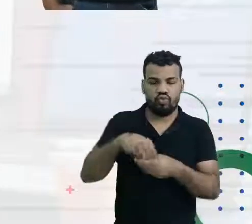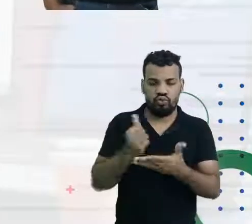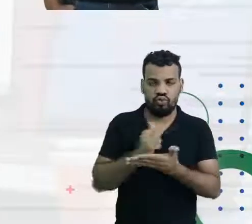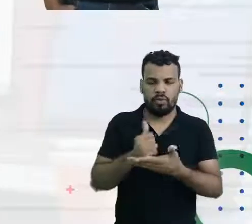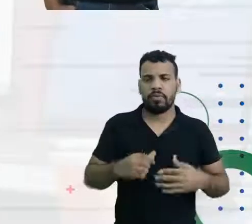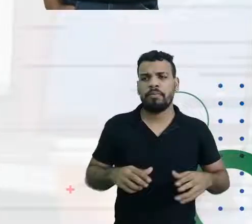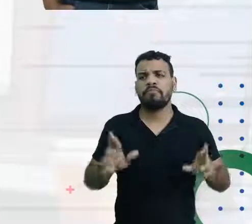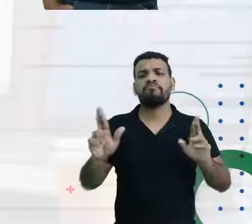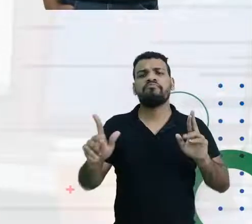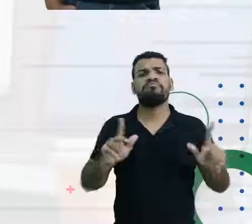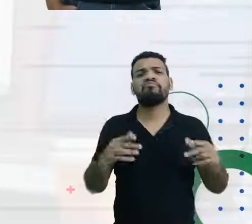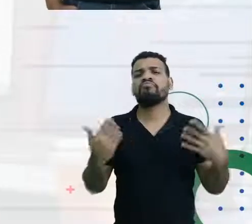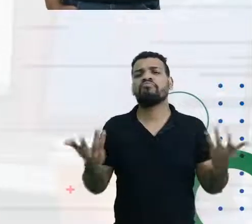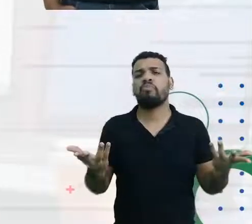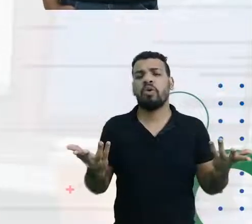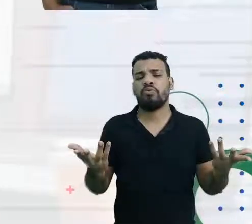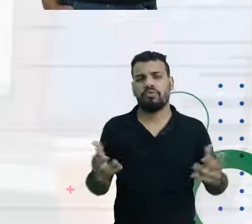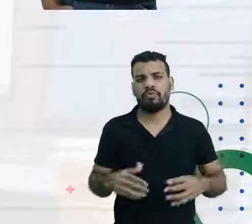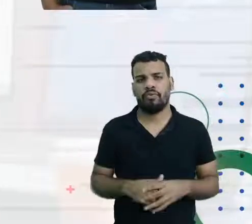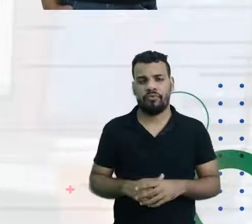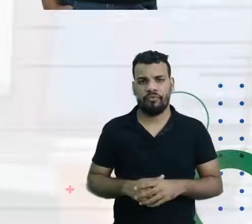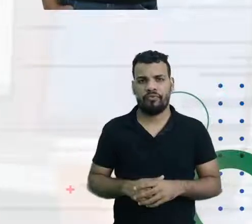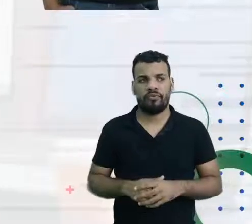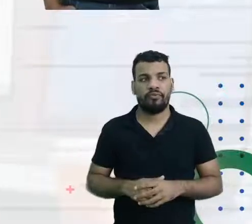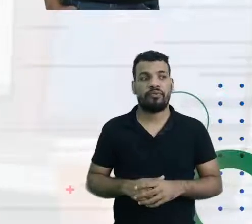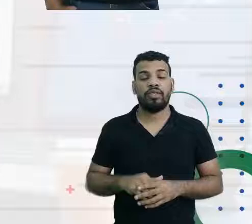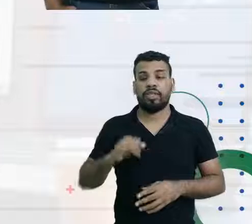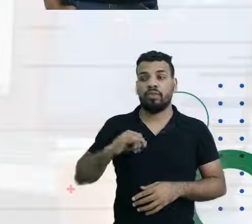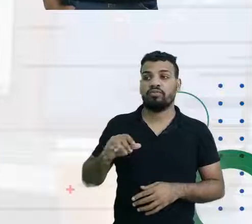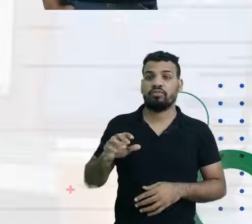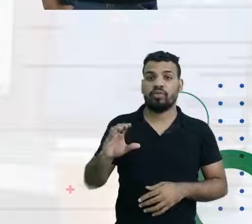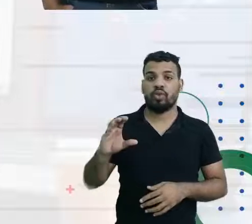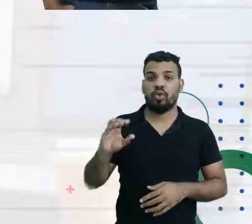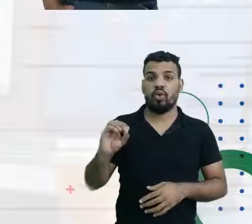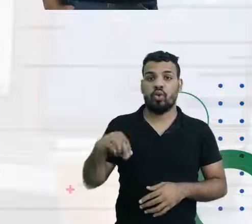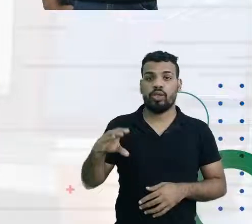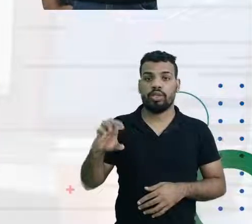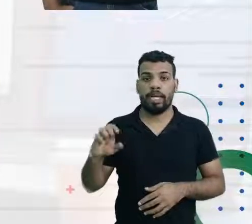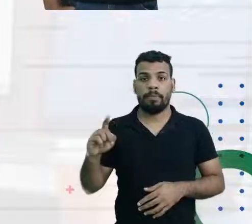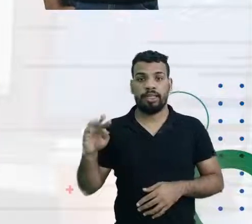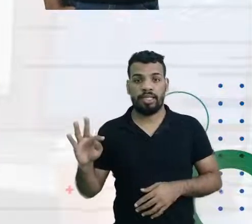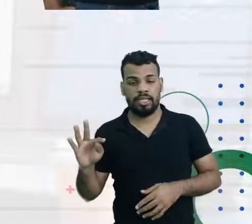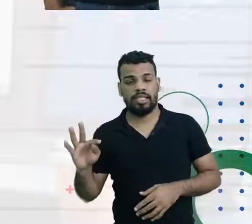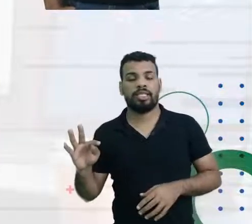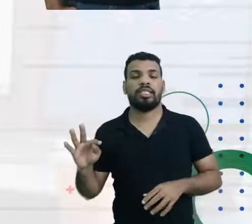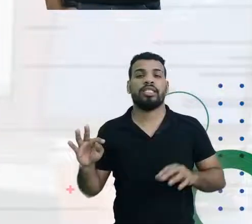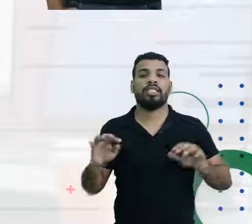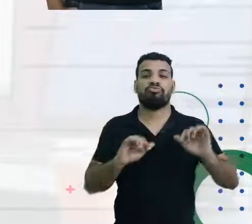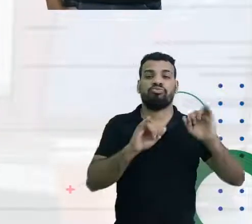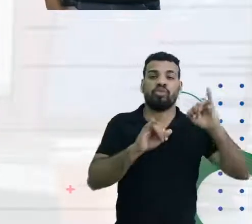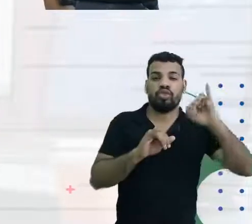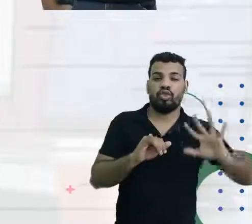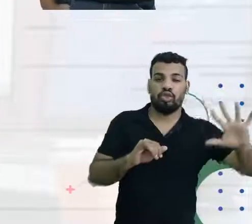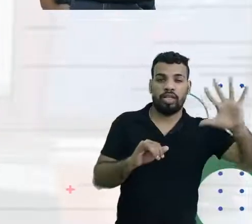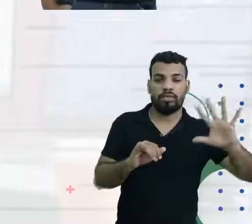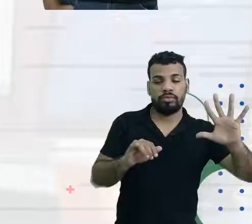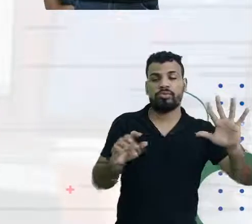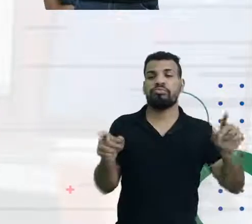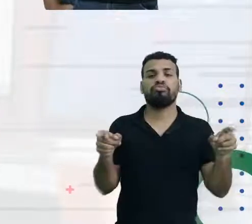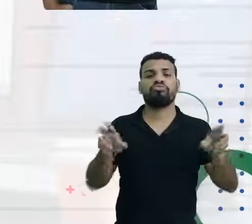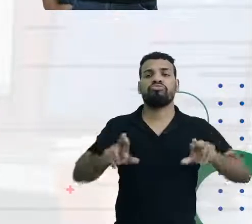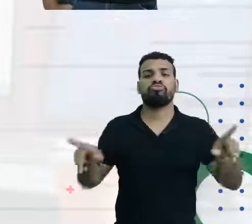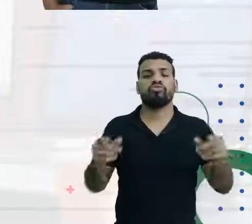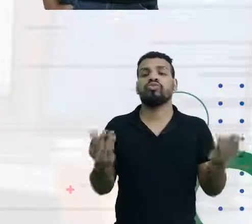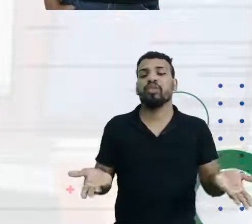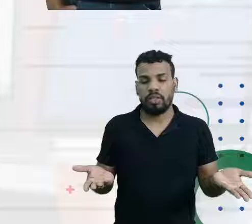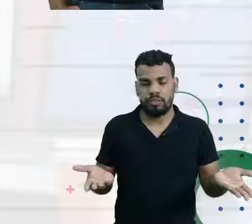Qual a diferença de ilustração e concept? A ilustração, ela já é o próprio fim, ela já está terminada. O concept, ele é o